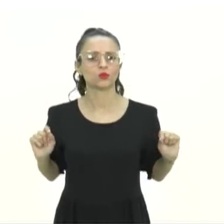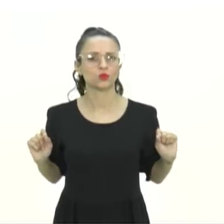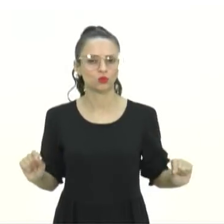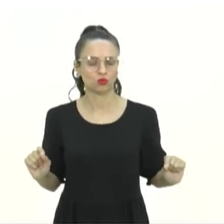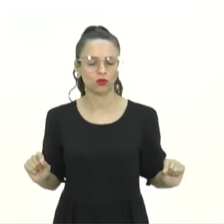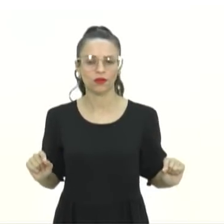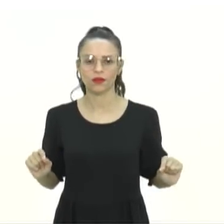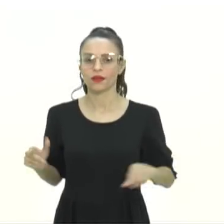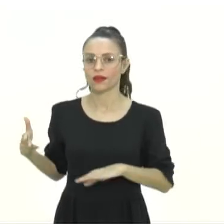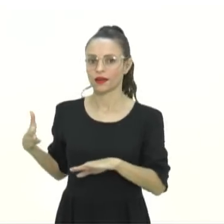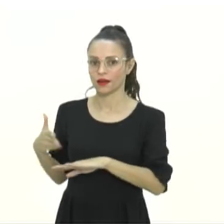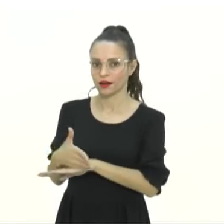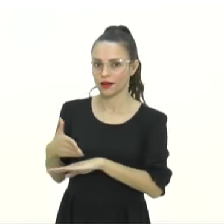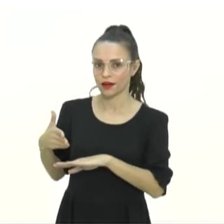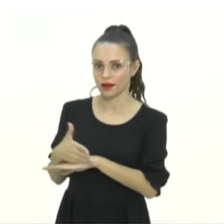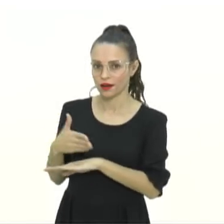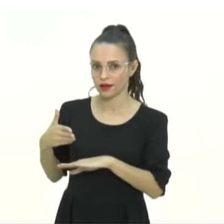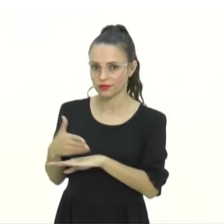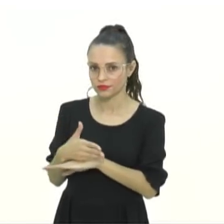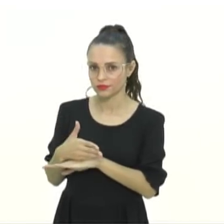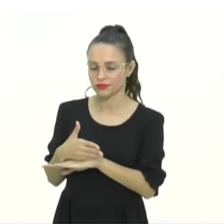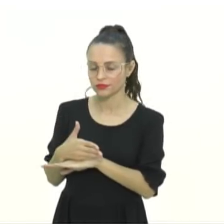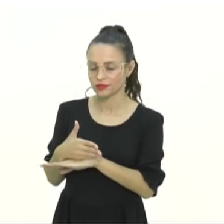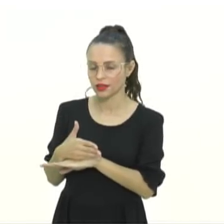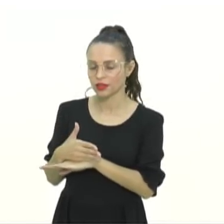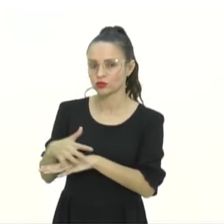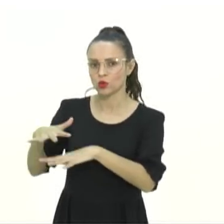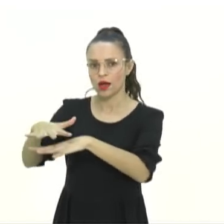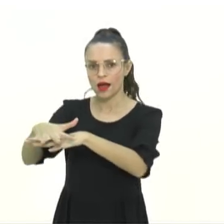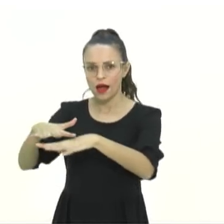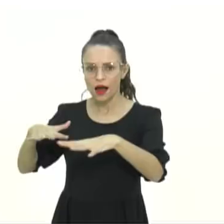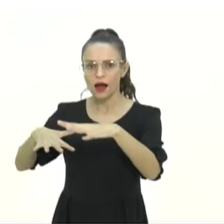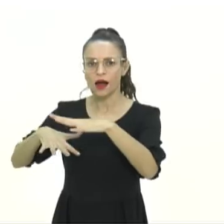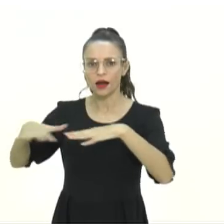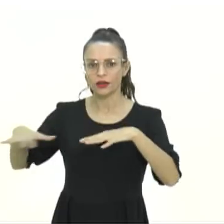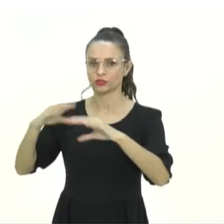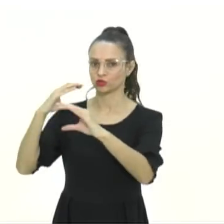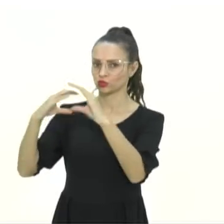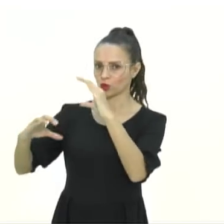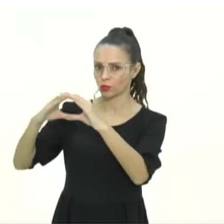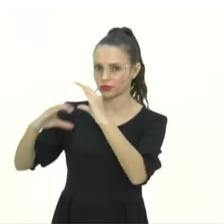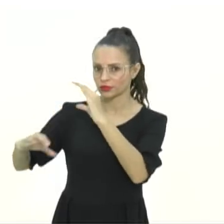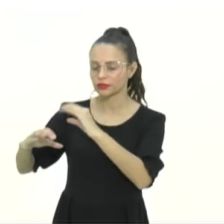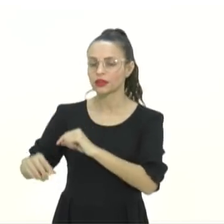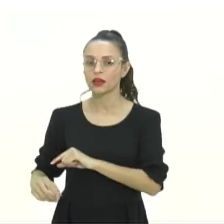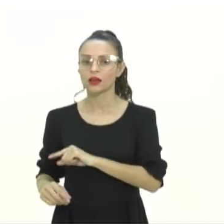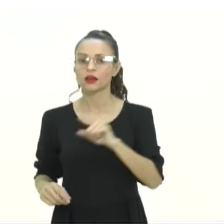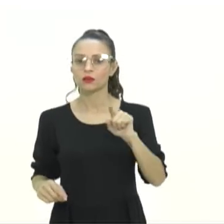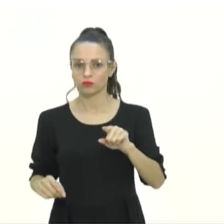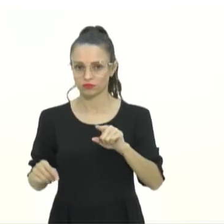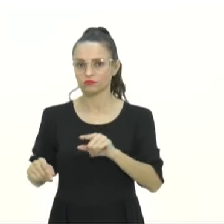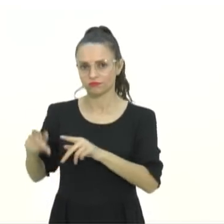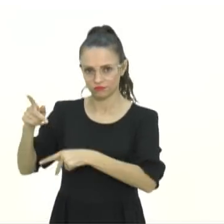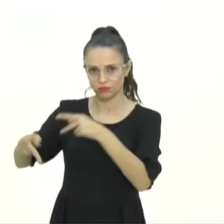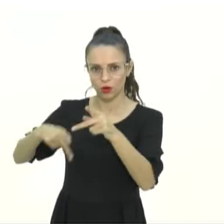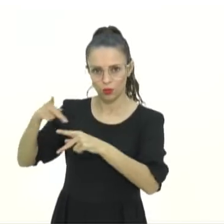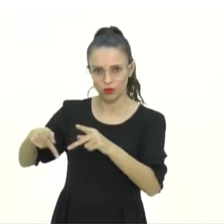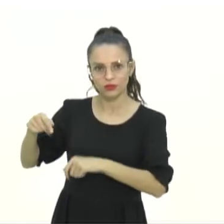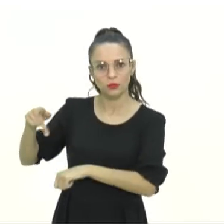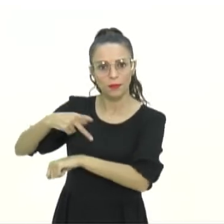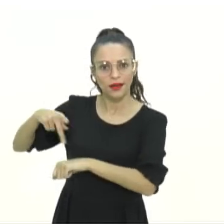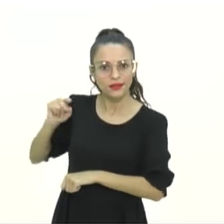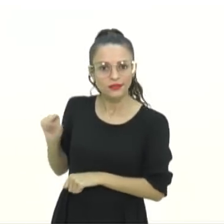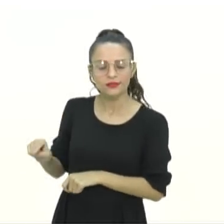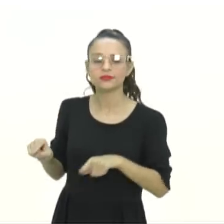o acesso às redes imateriais, né, aos meios de comunicação, por parte da população de um